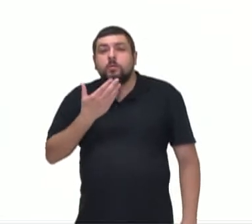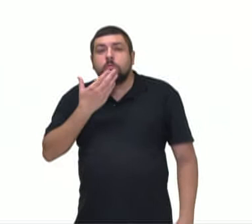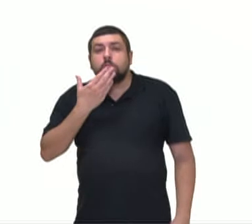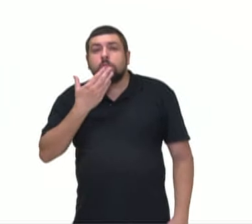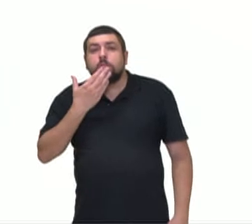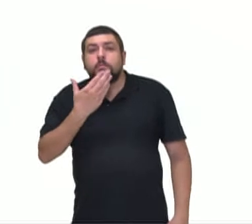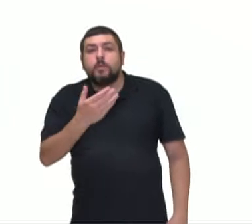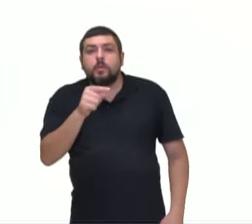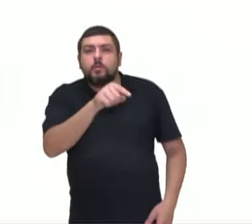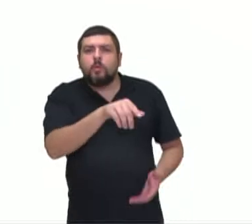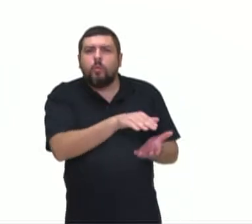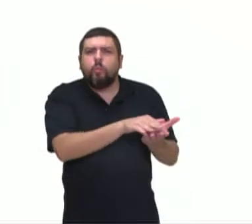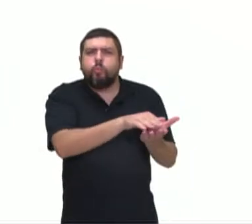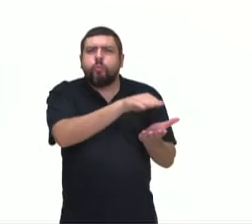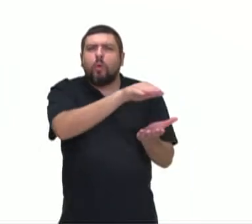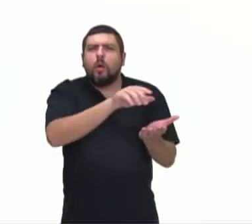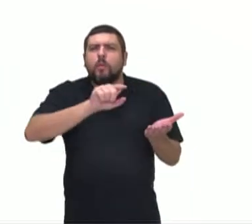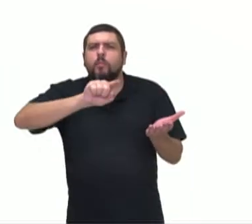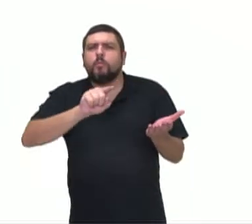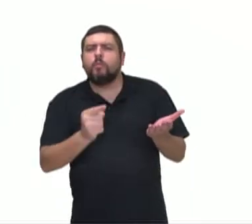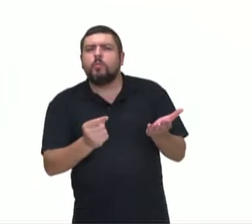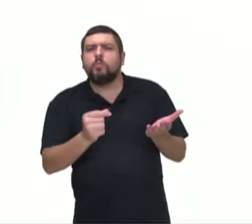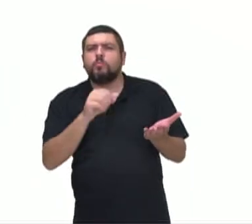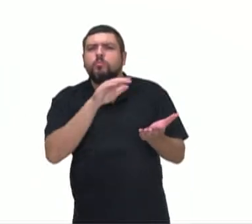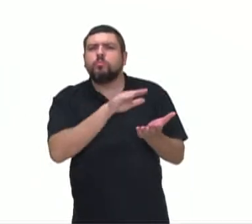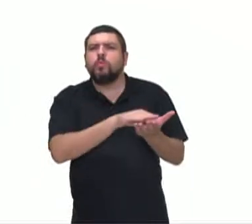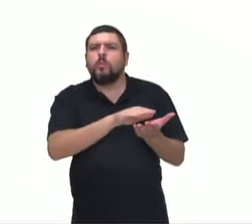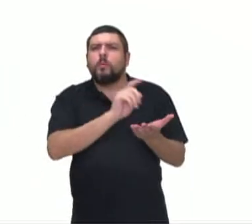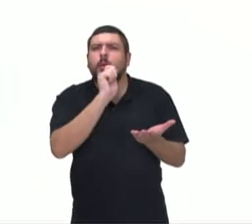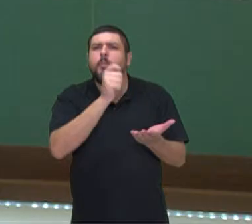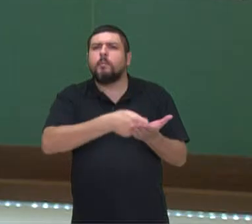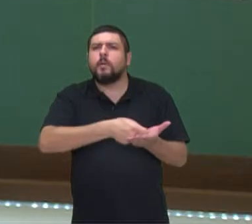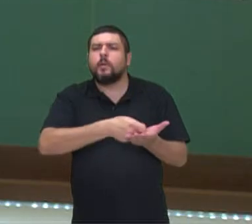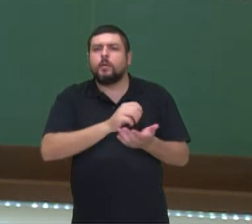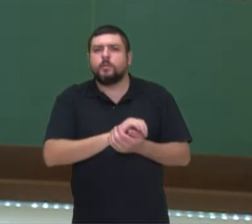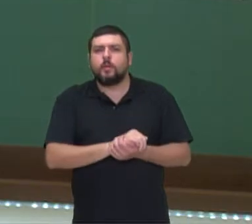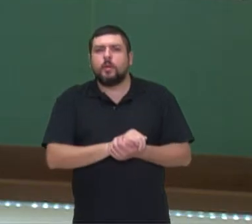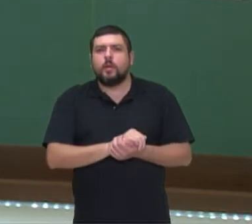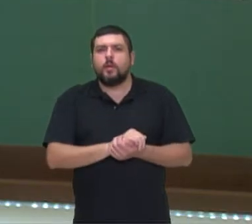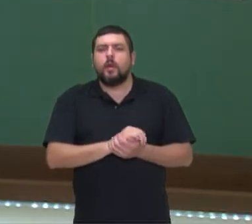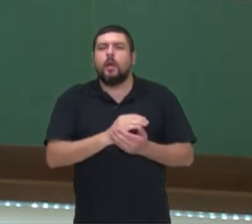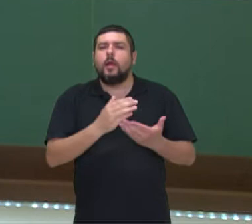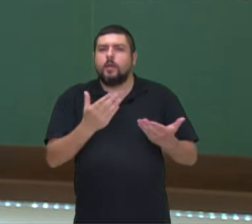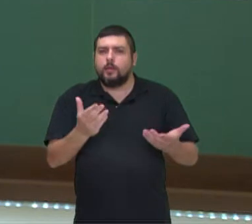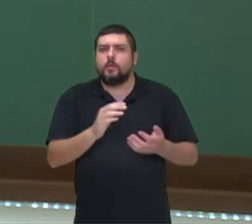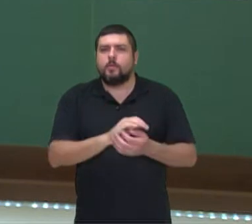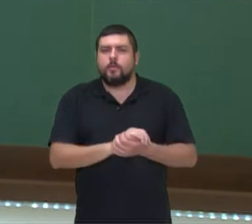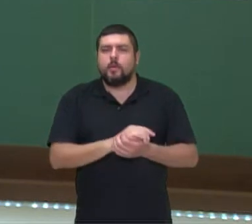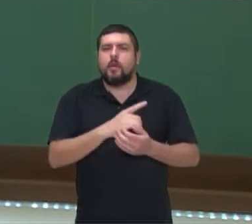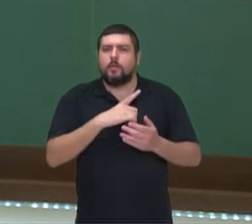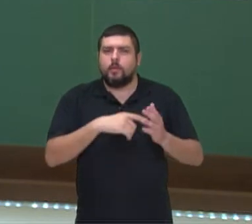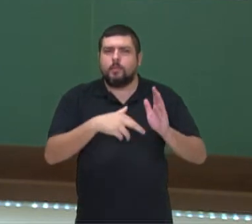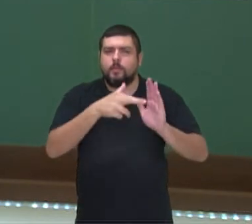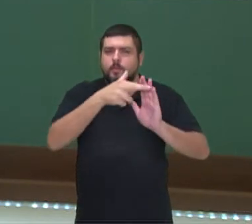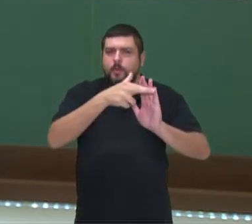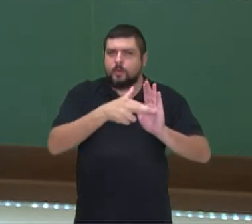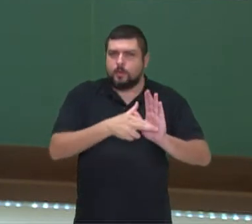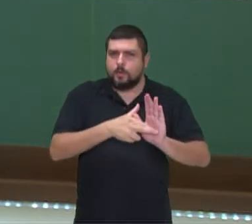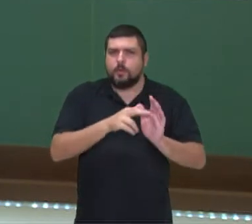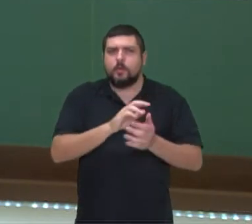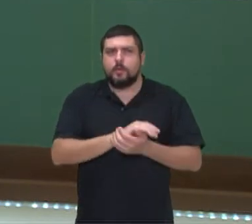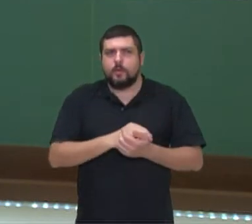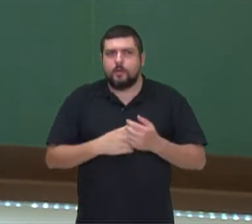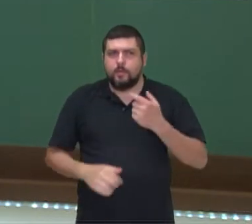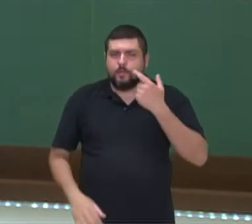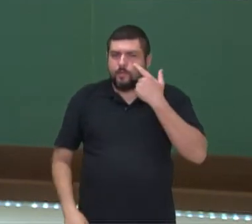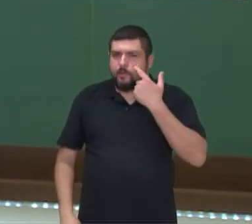A, quantos reais que ele vai gastar? Então, vamos pegar aquela lei de formação, né? Que é Y igual a